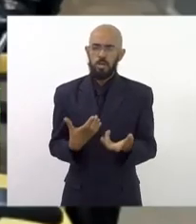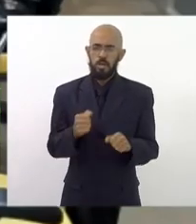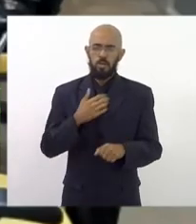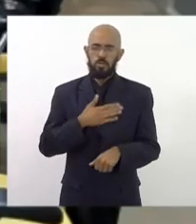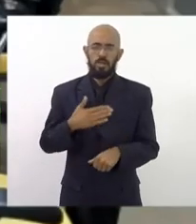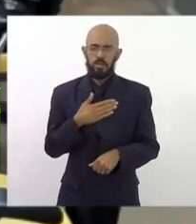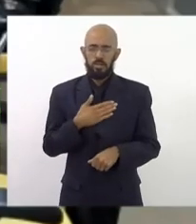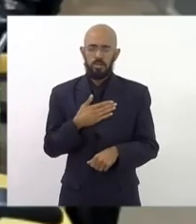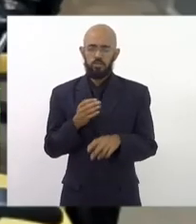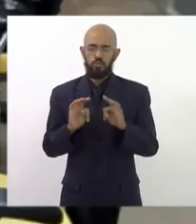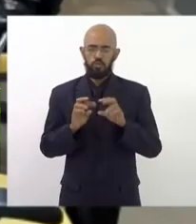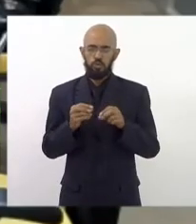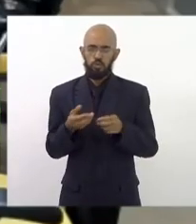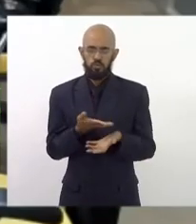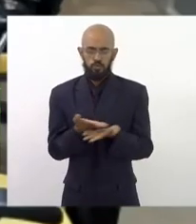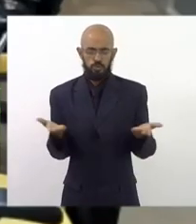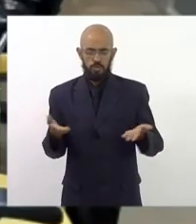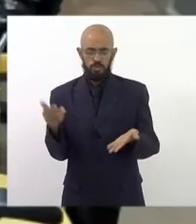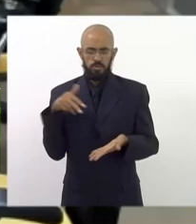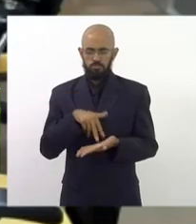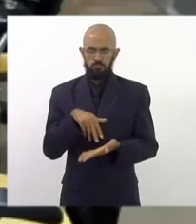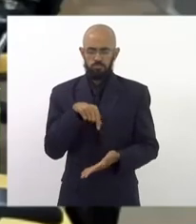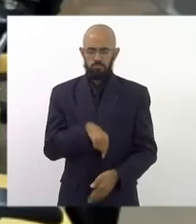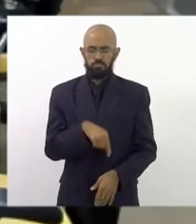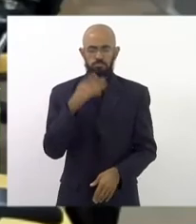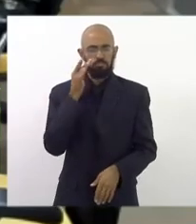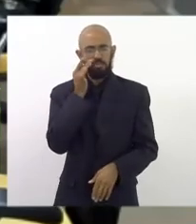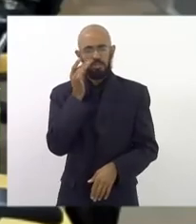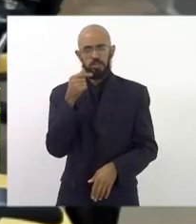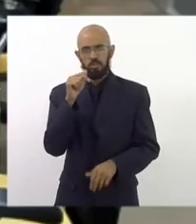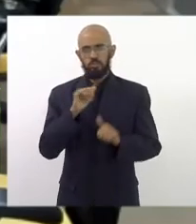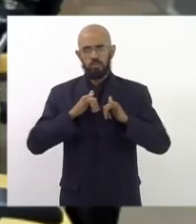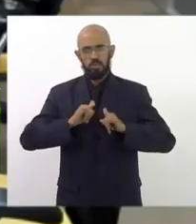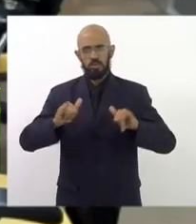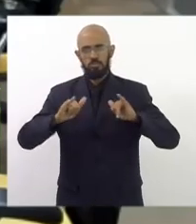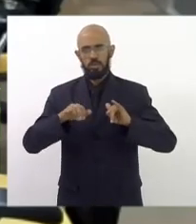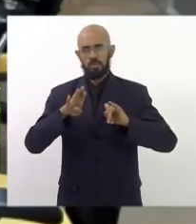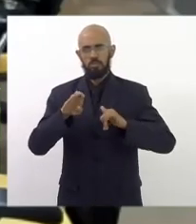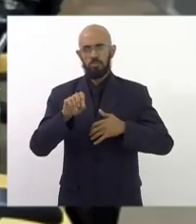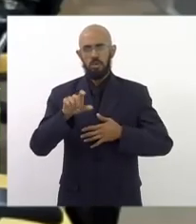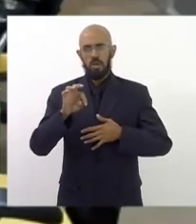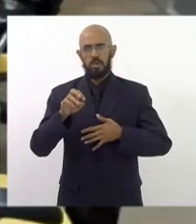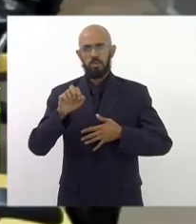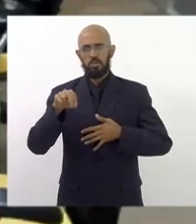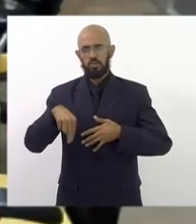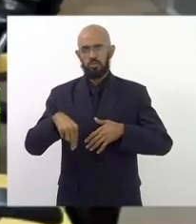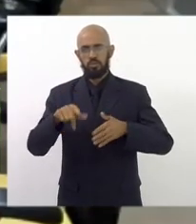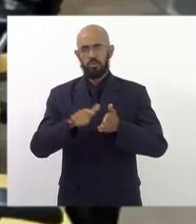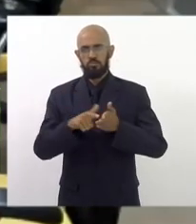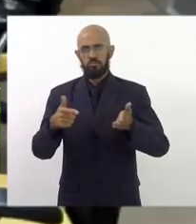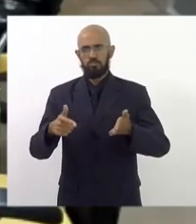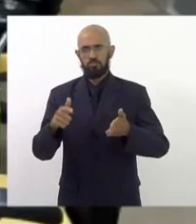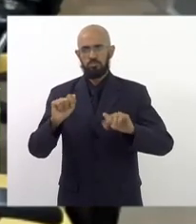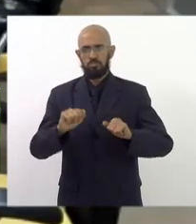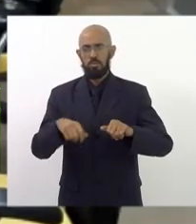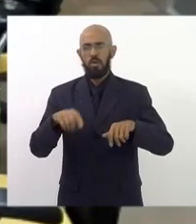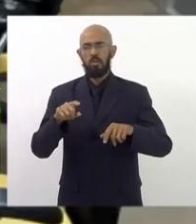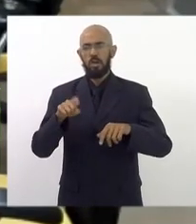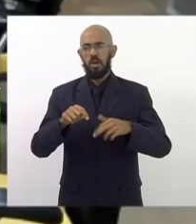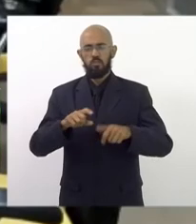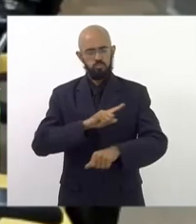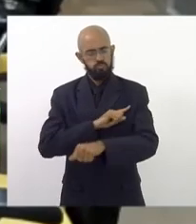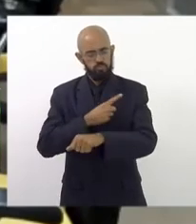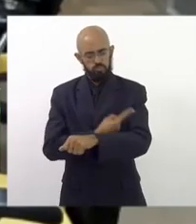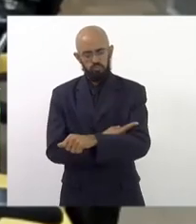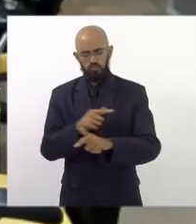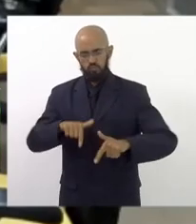de vocês aqui no lançamento desse boletim, né? Que foi um esforço, fazendo uma referência